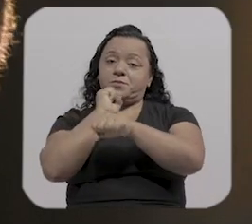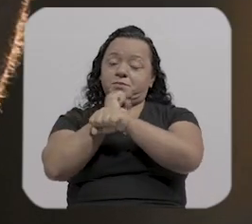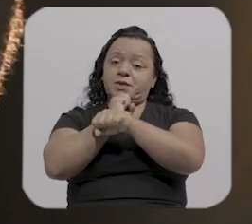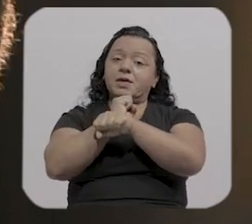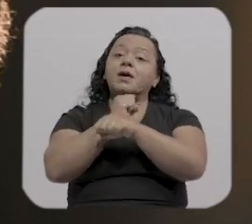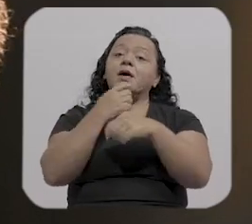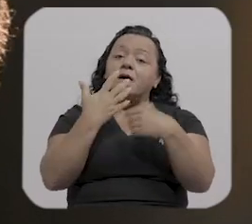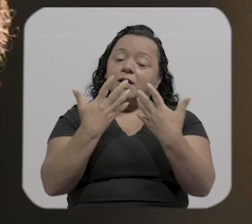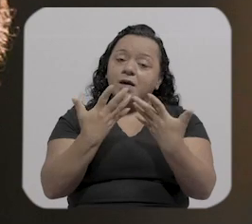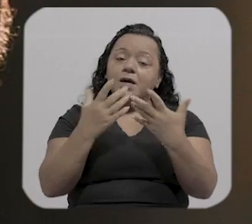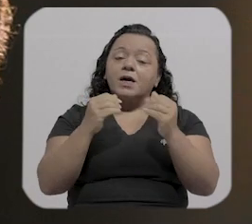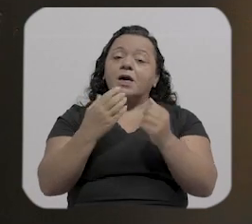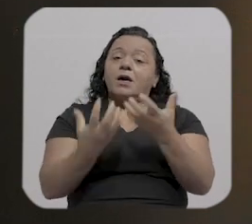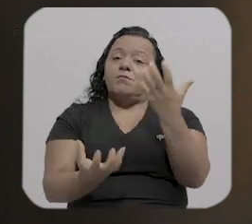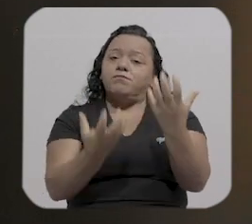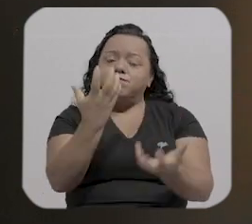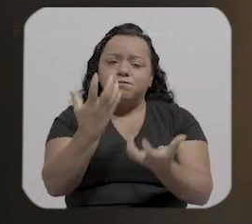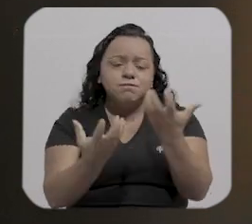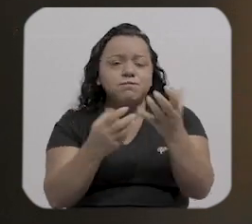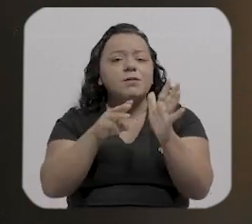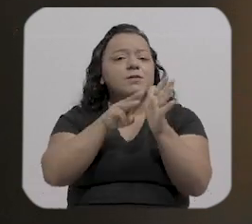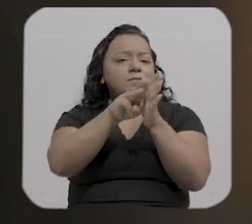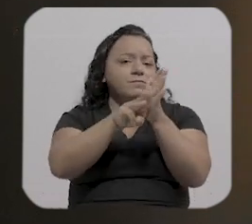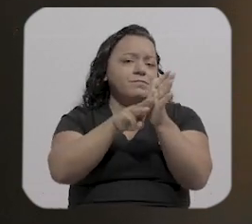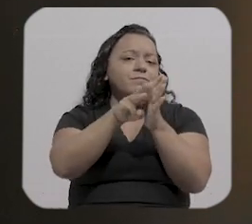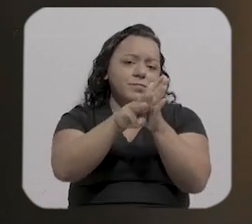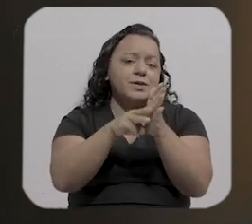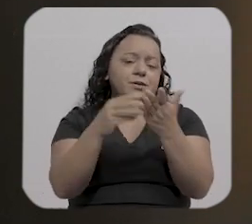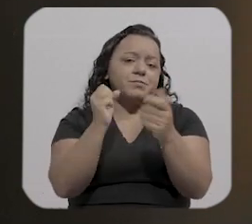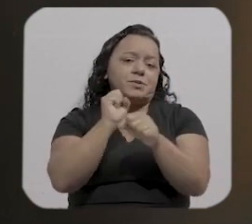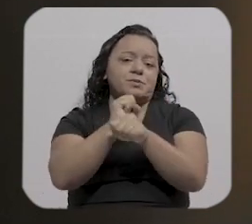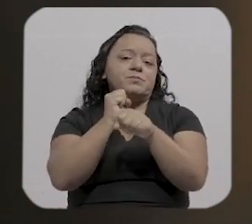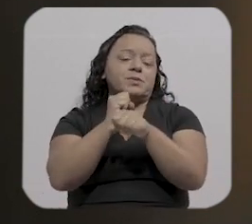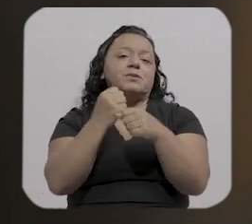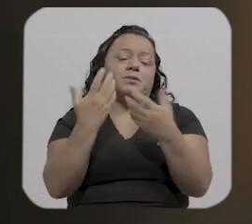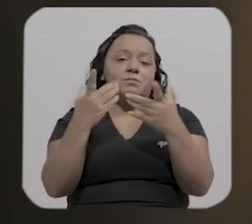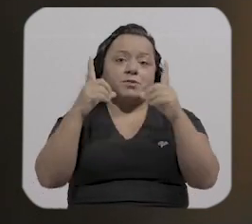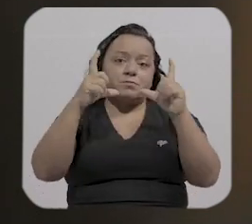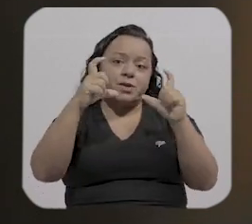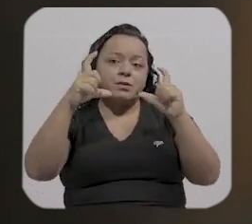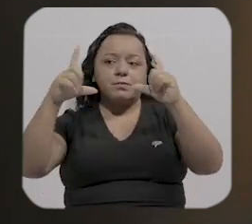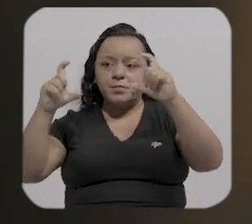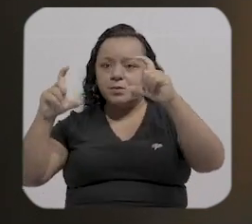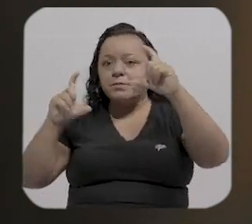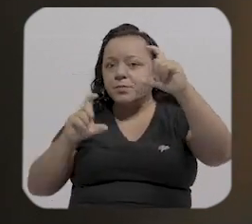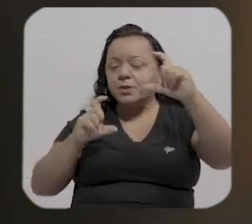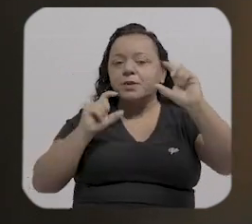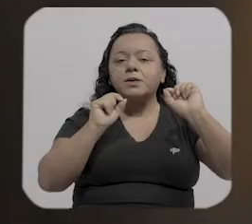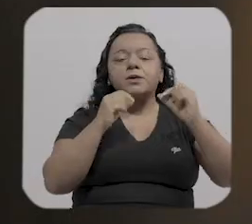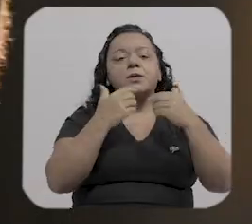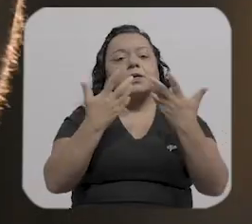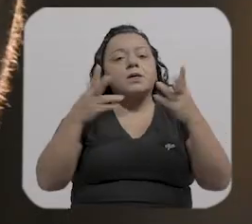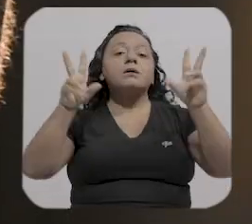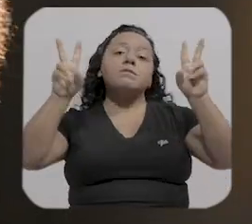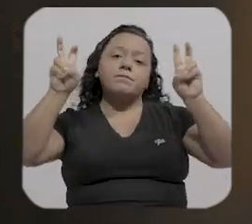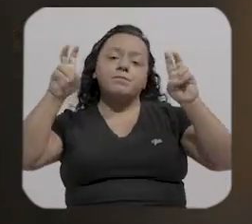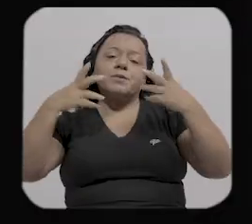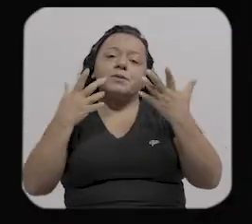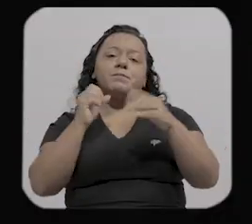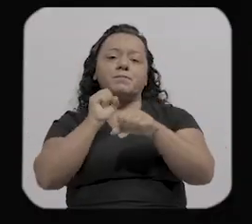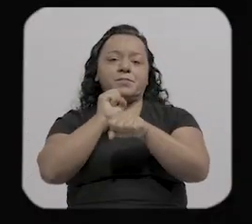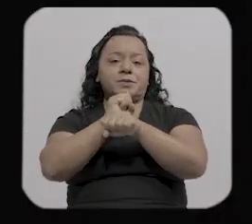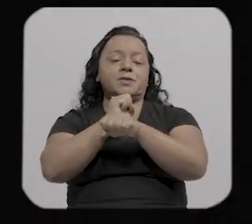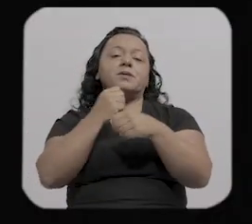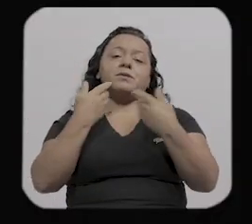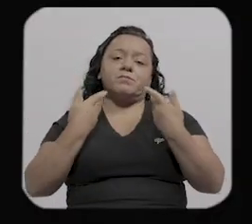É isso que eu penso hoje, né? Essas temáticas me esperavam, não sei se estavam me